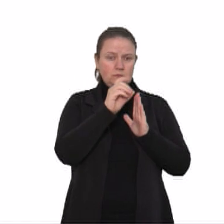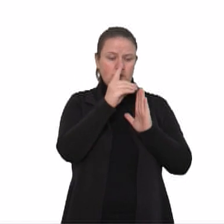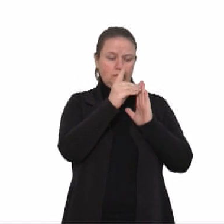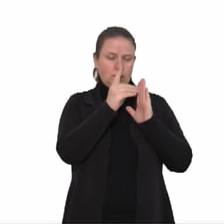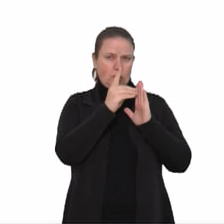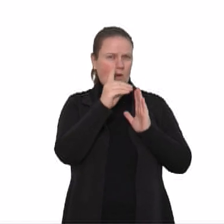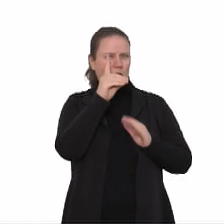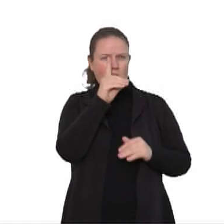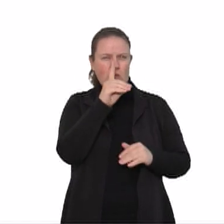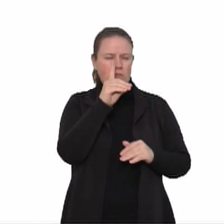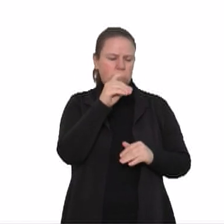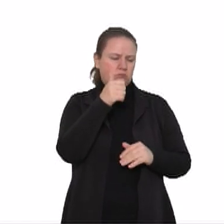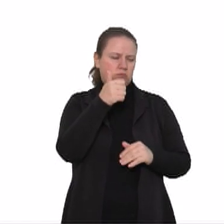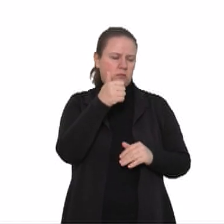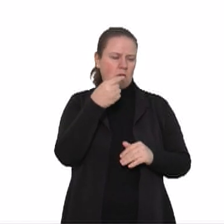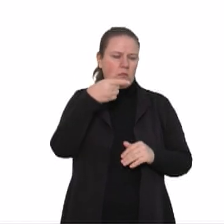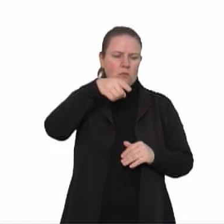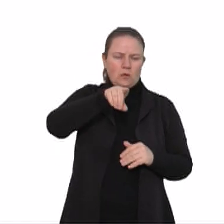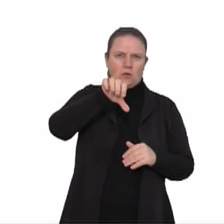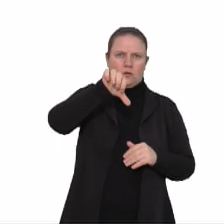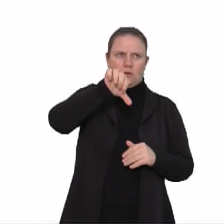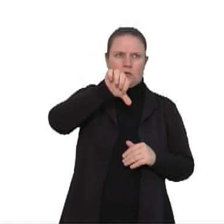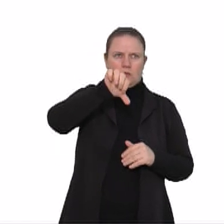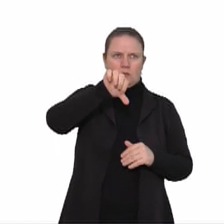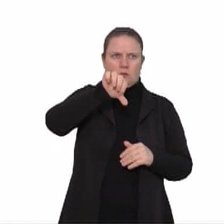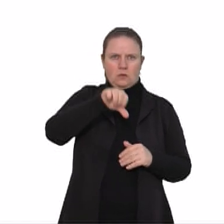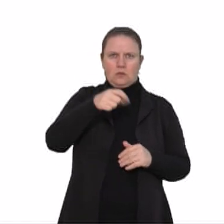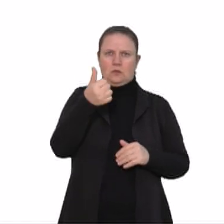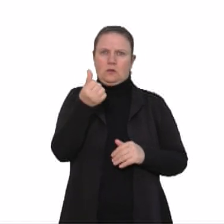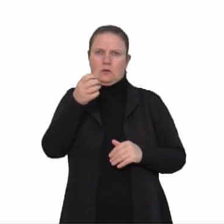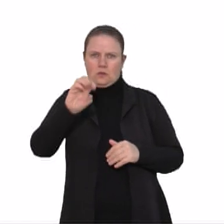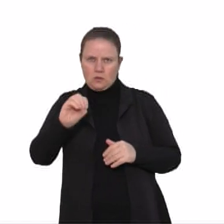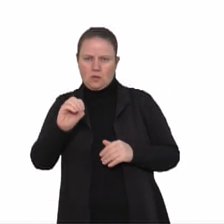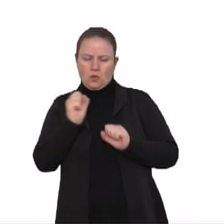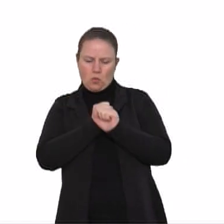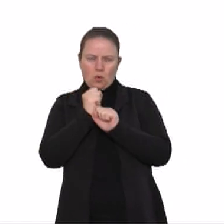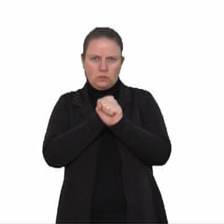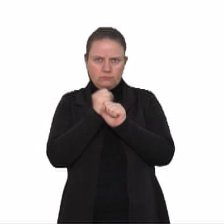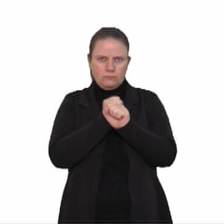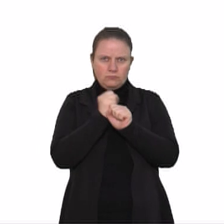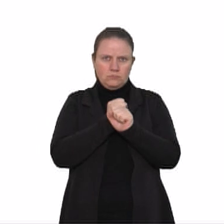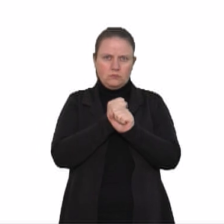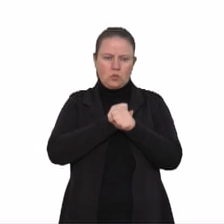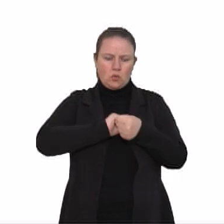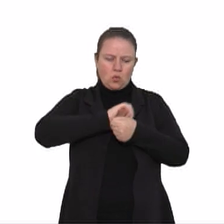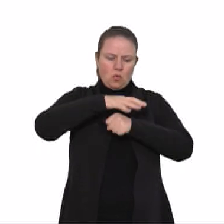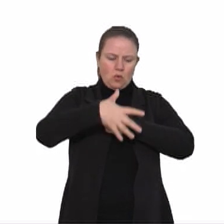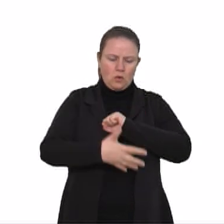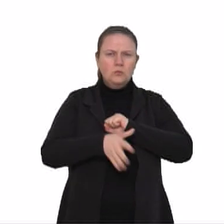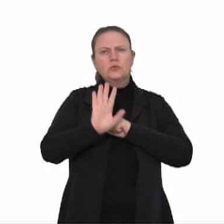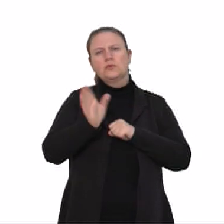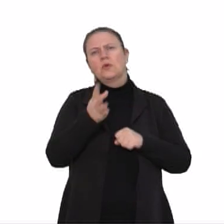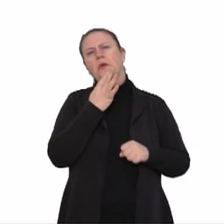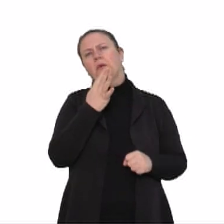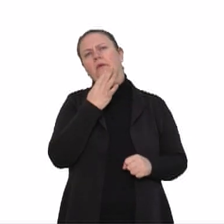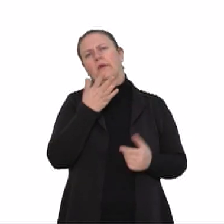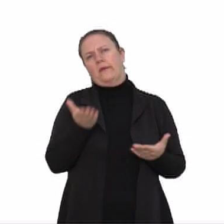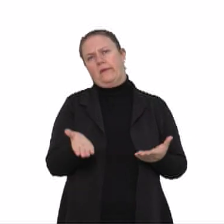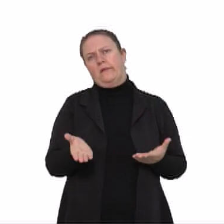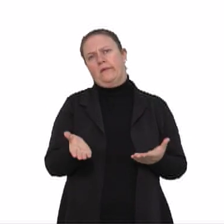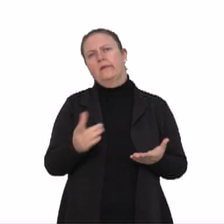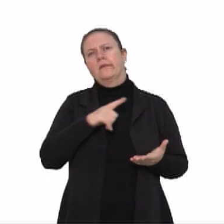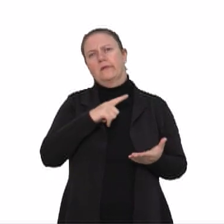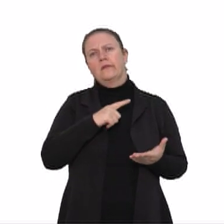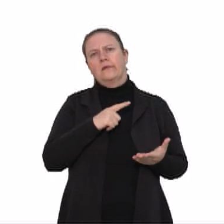1960, os coronavírus são conhecidos. Então, já não é mais novidade que eles fazem parte de uma